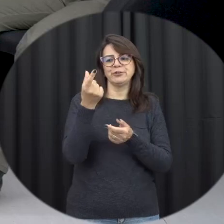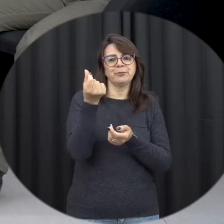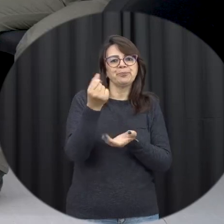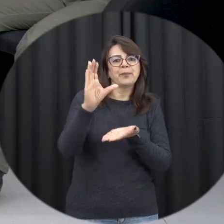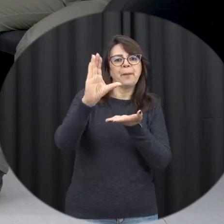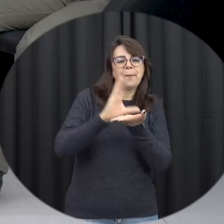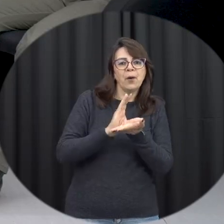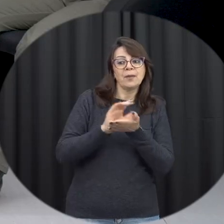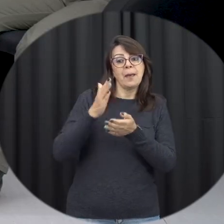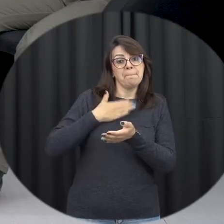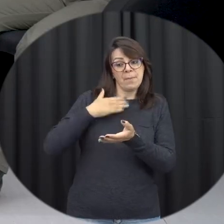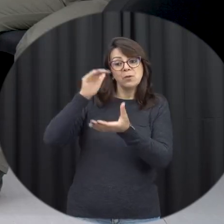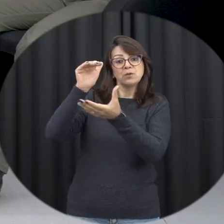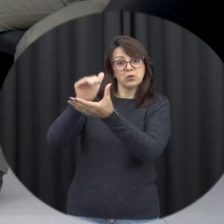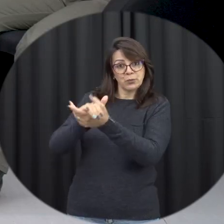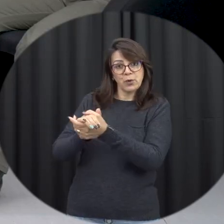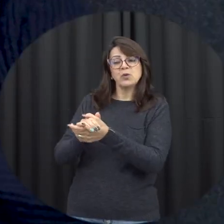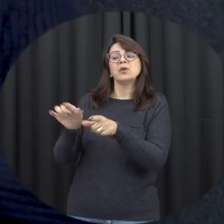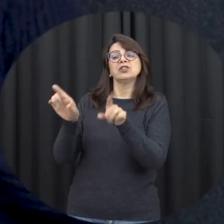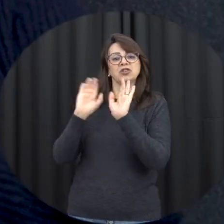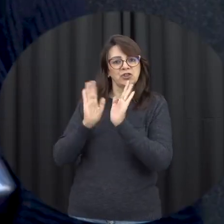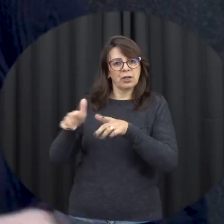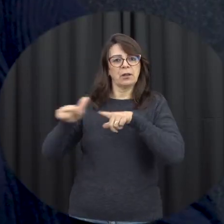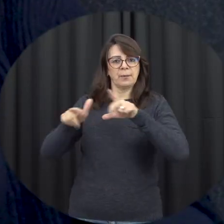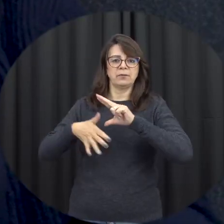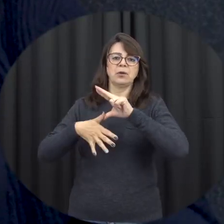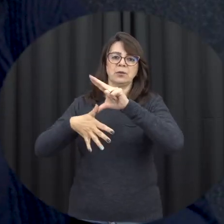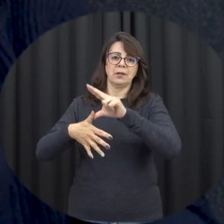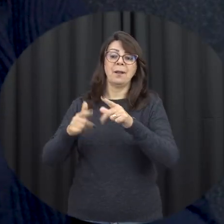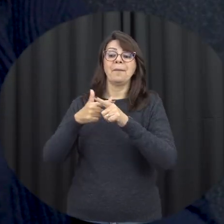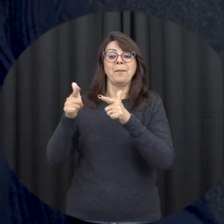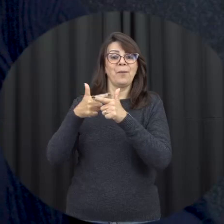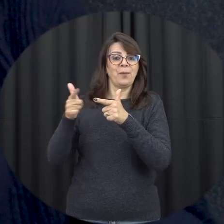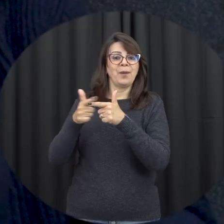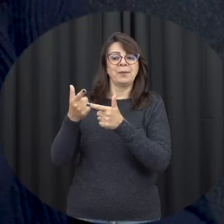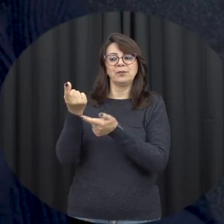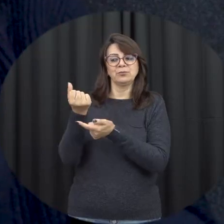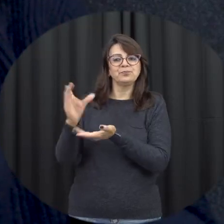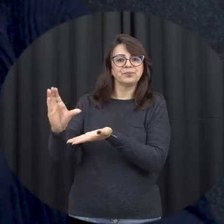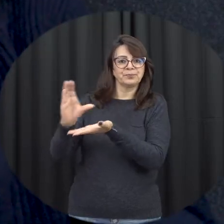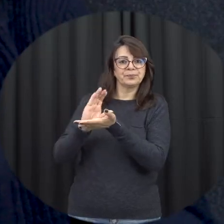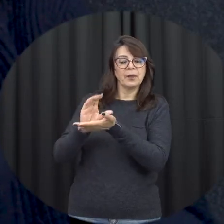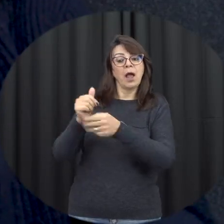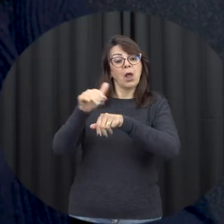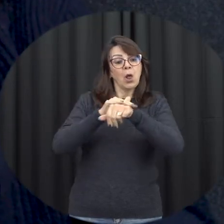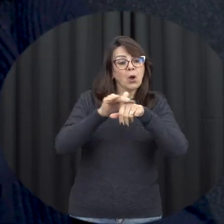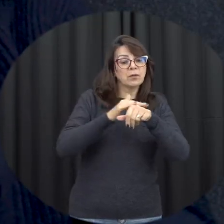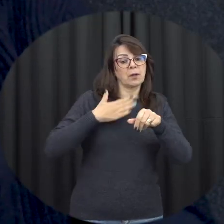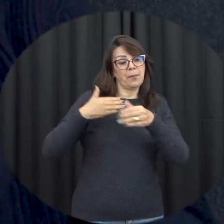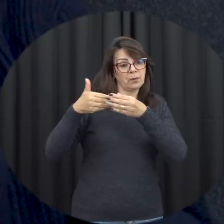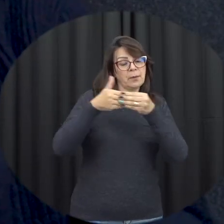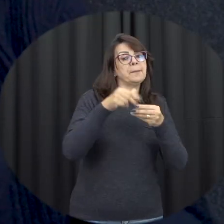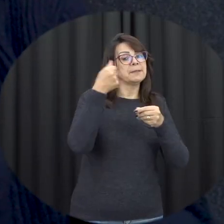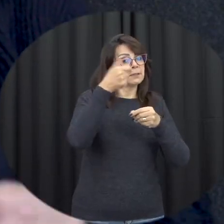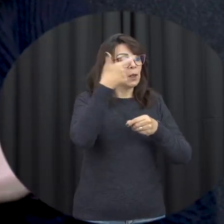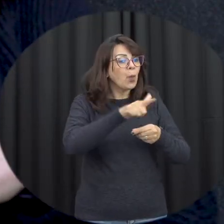meu marido estava, mesmo ele já trabalhando na UNILA, estava com problema para receber pela UNILA. Então, eu falei com a minha orientadora, a gente pode